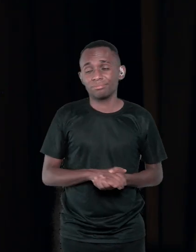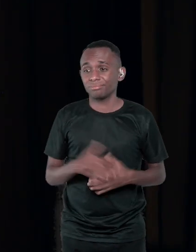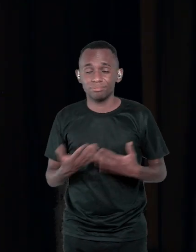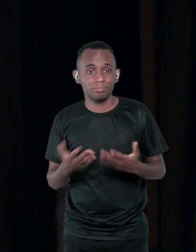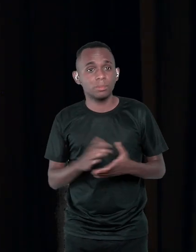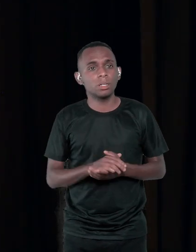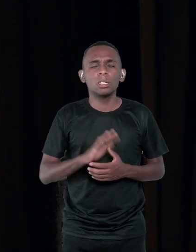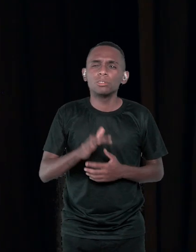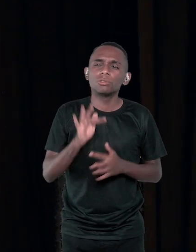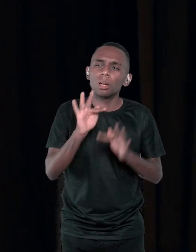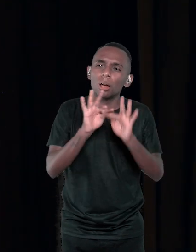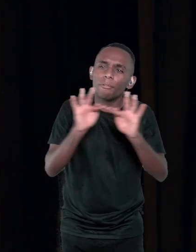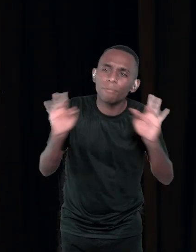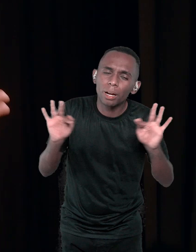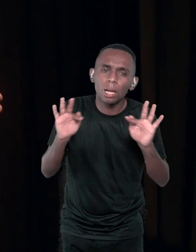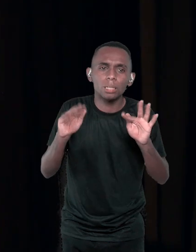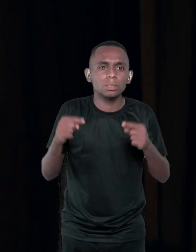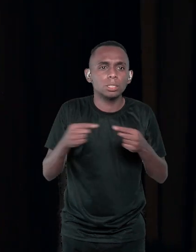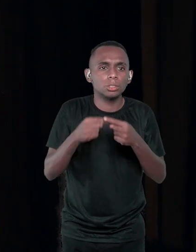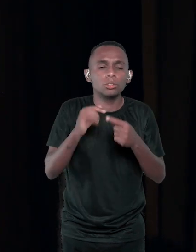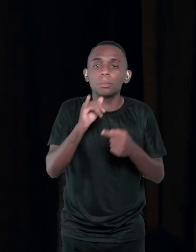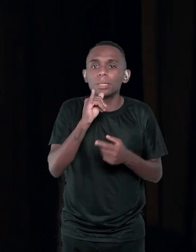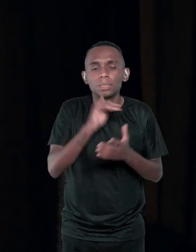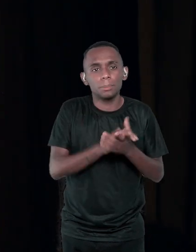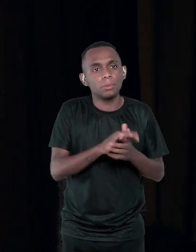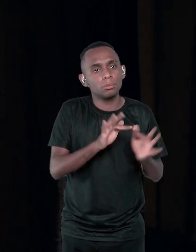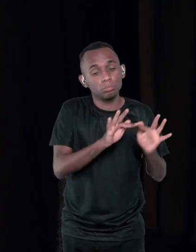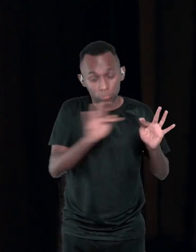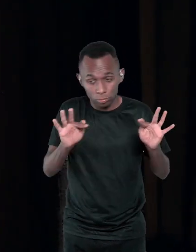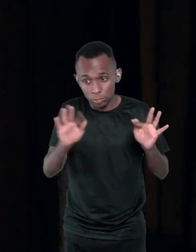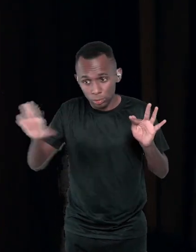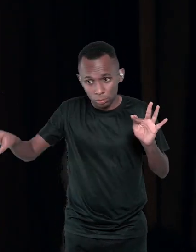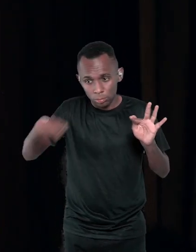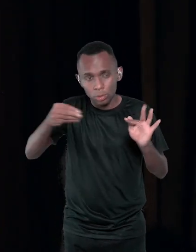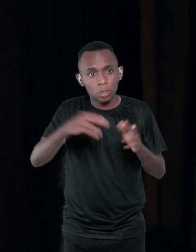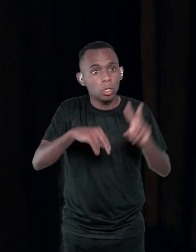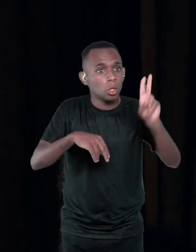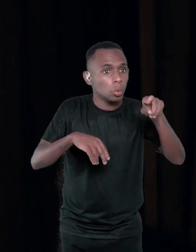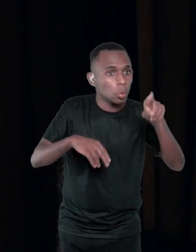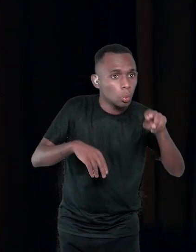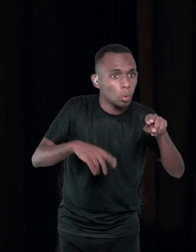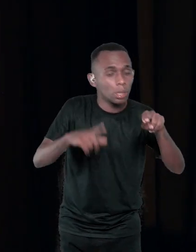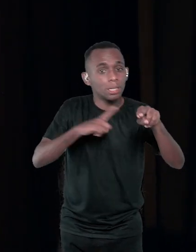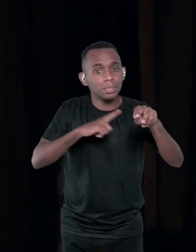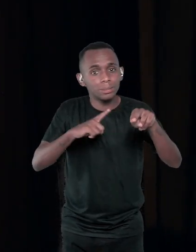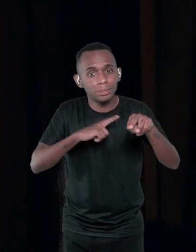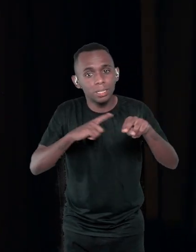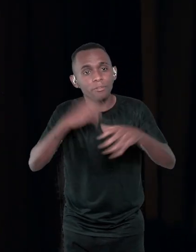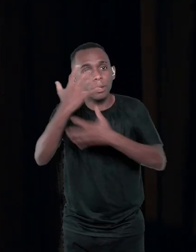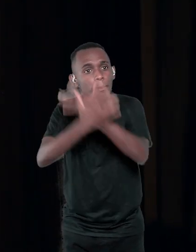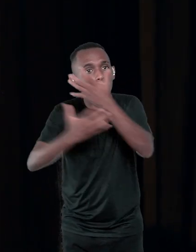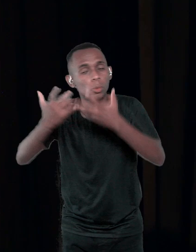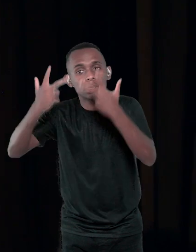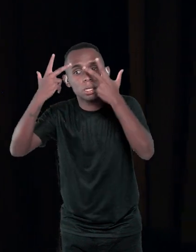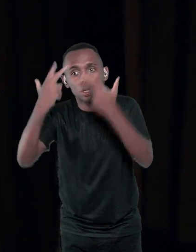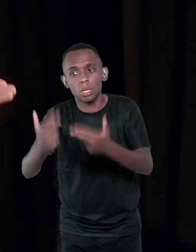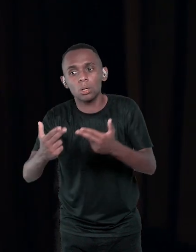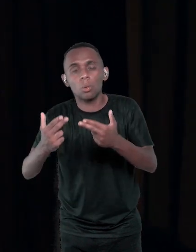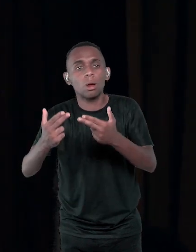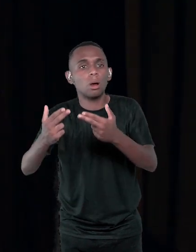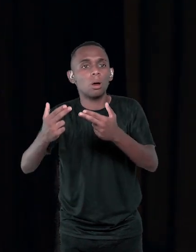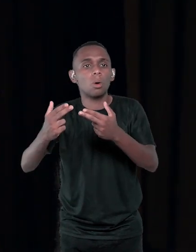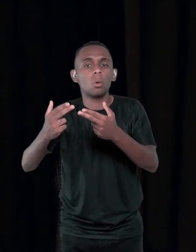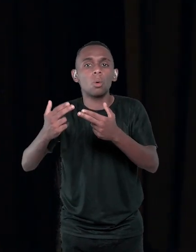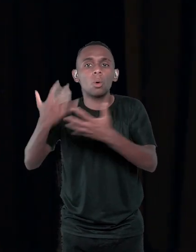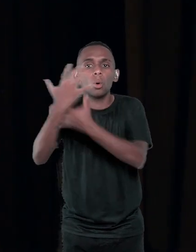falou uma frase tipo, você completa, tá? Nunca teve música igual que a dos